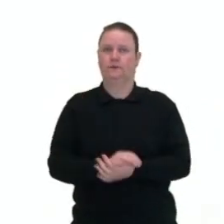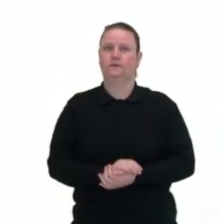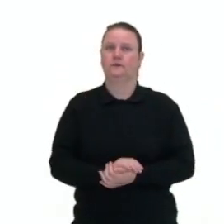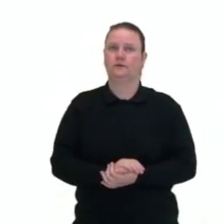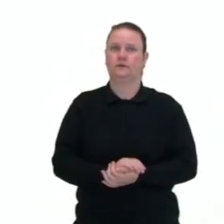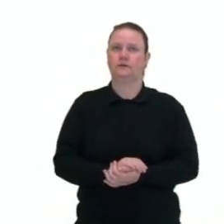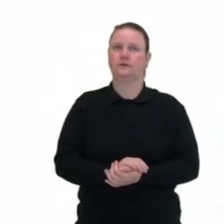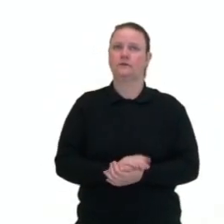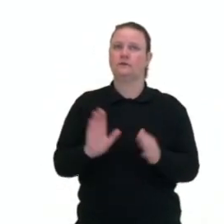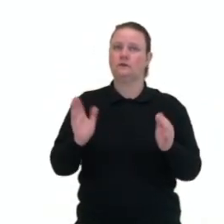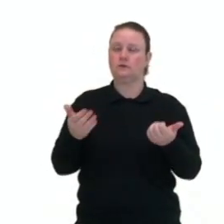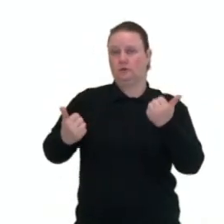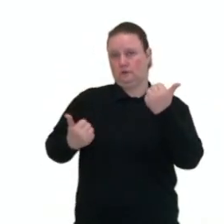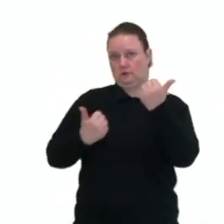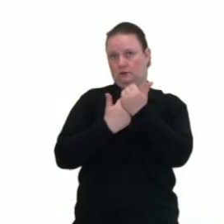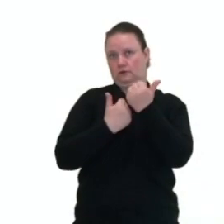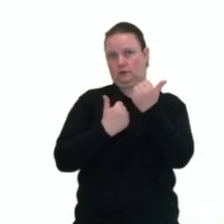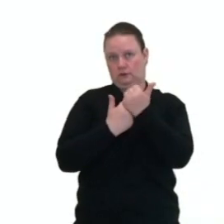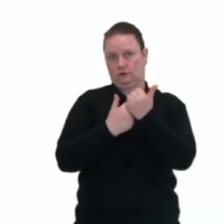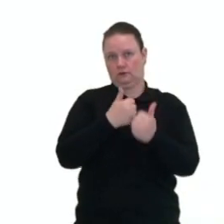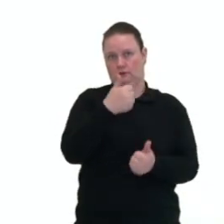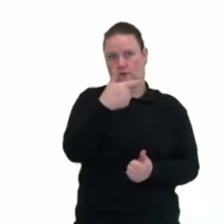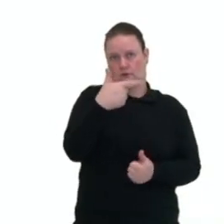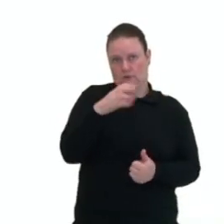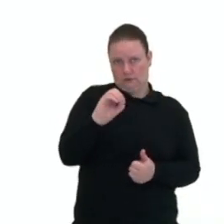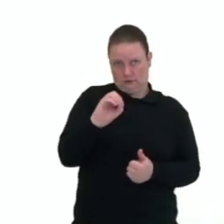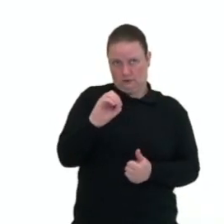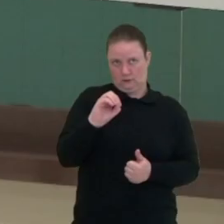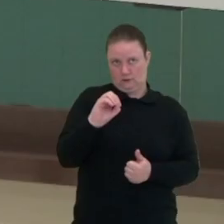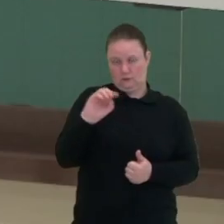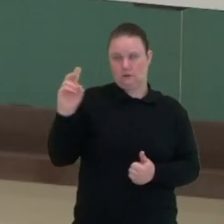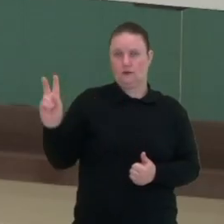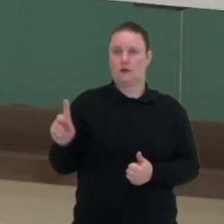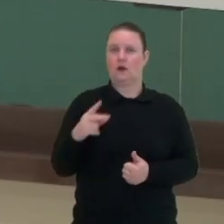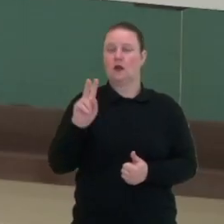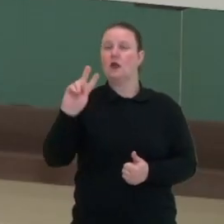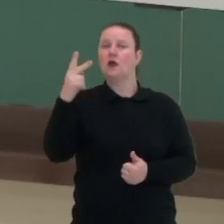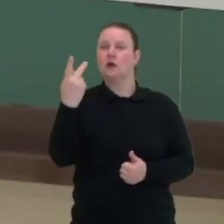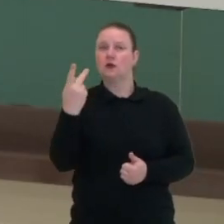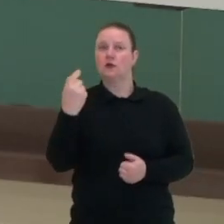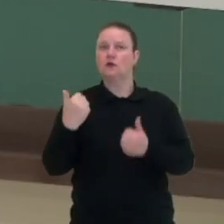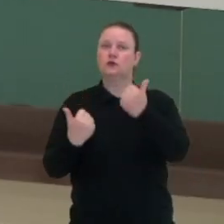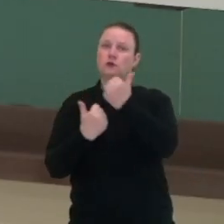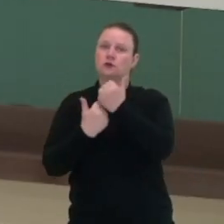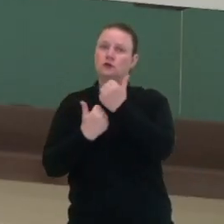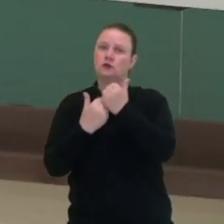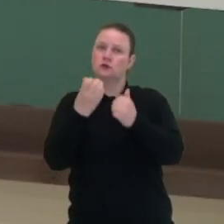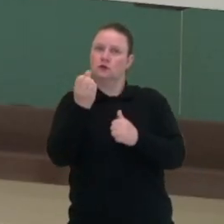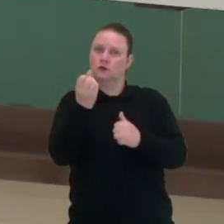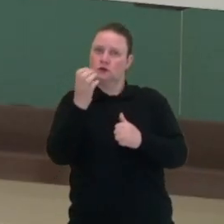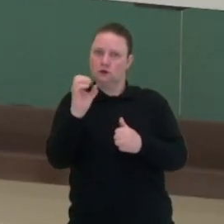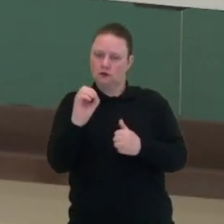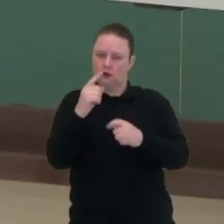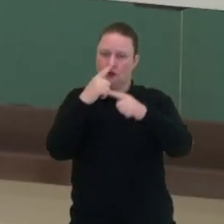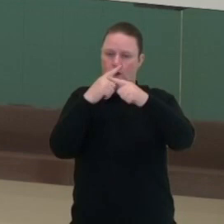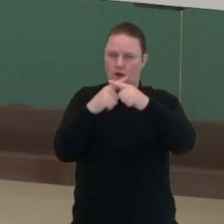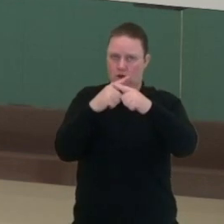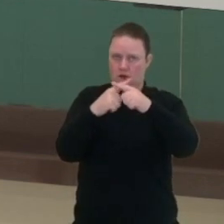nós vamos substituir por 120 e a altura vamos substituir por